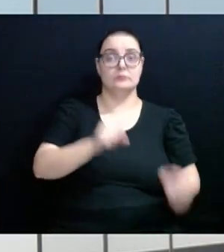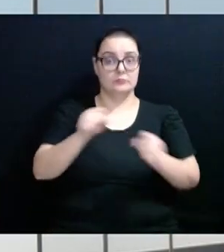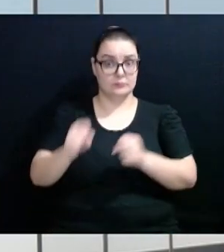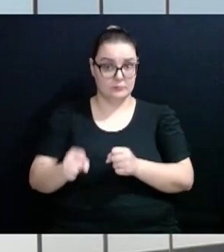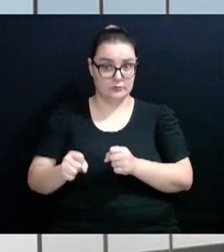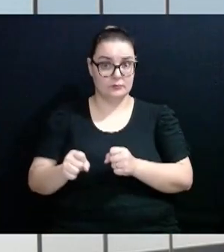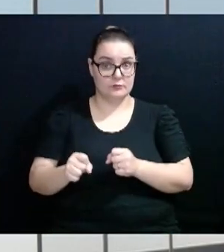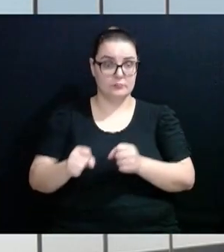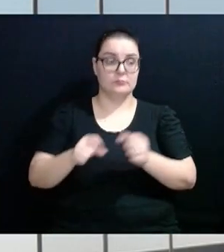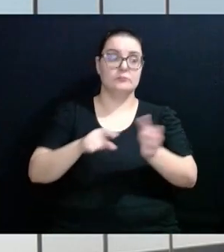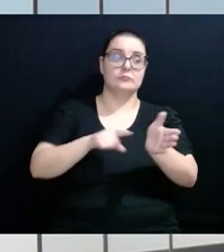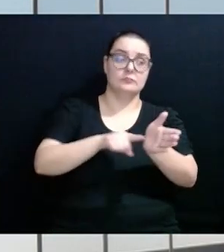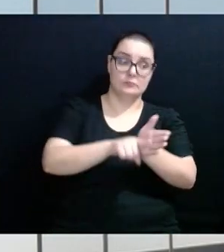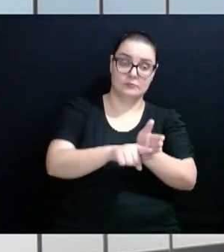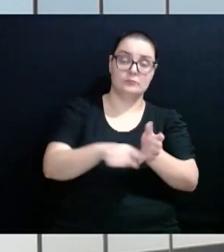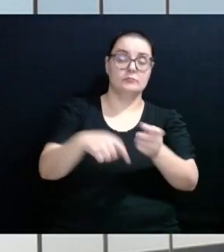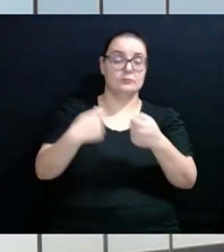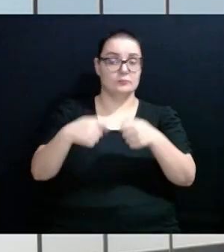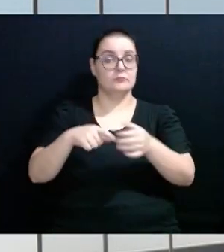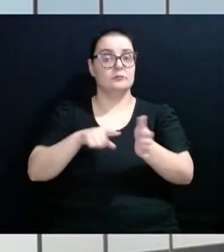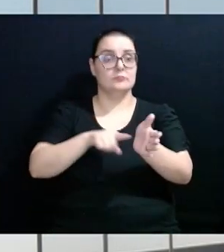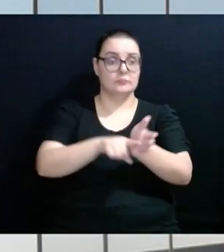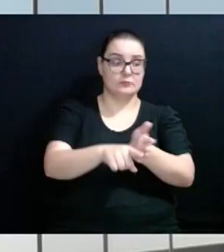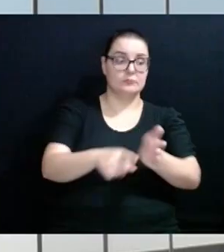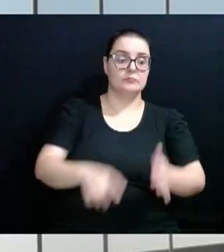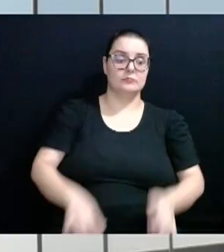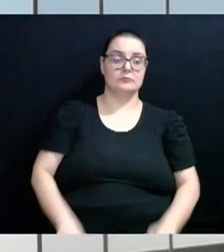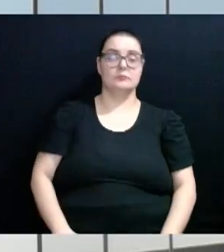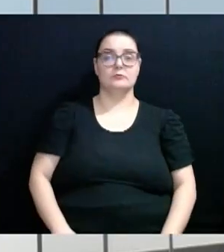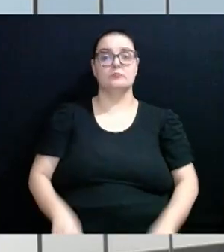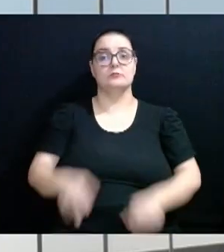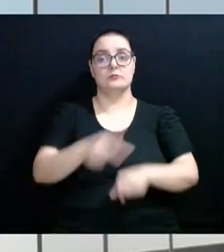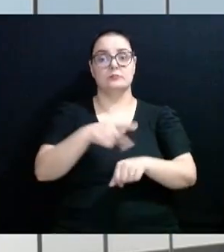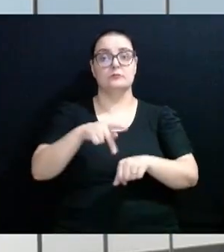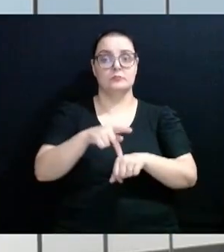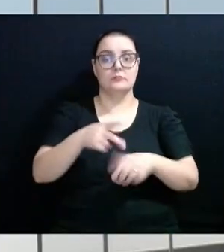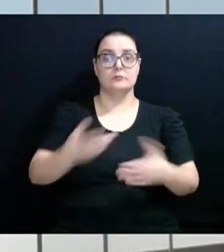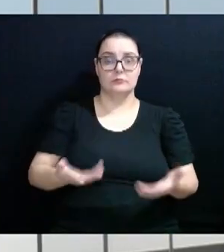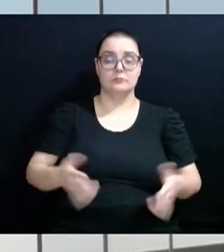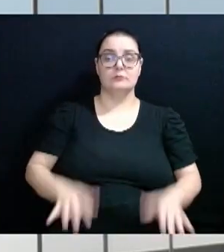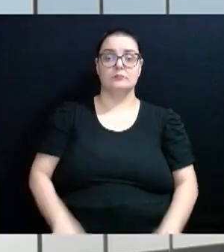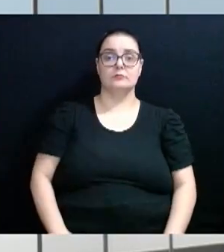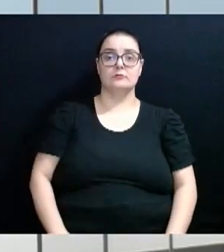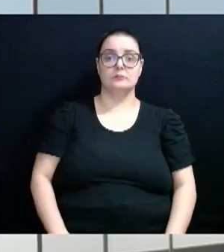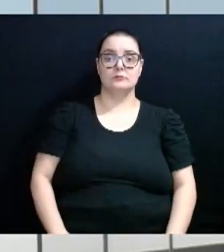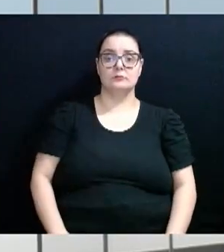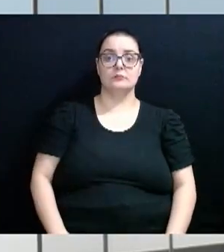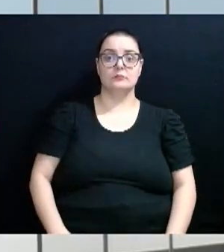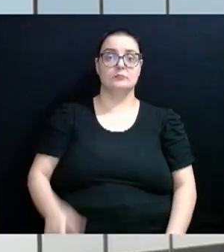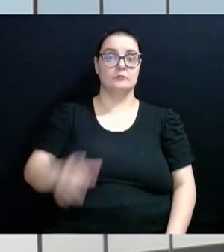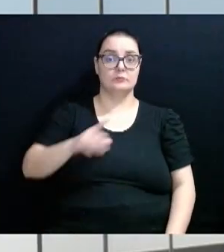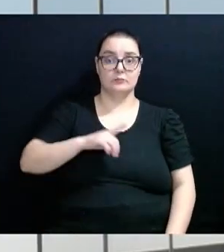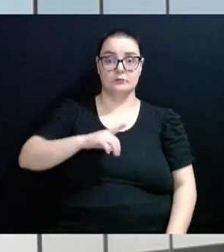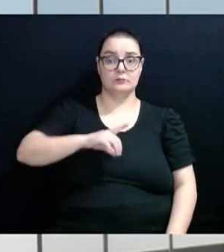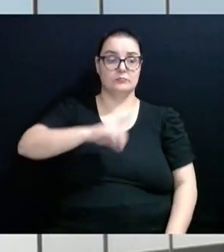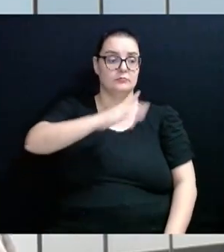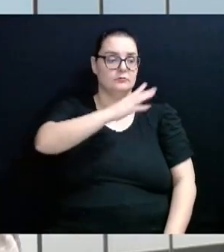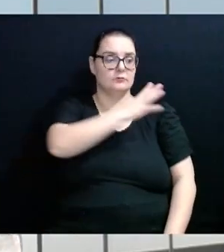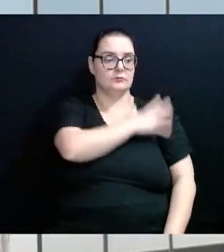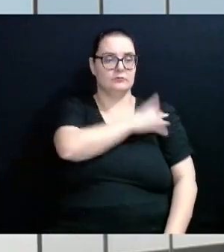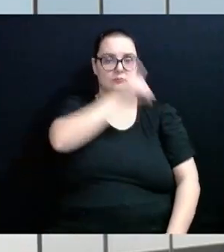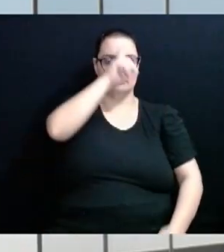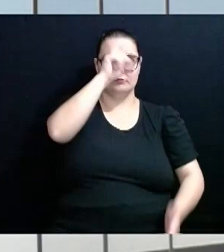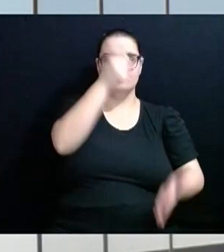e devemos questionar países, né, que têm ditadura, né, países